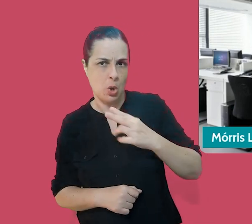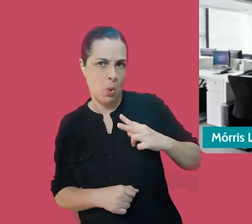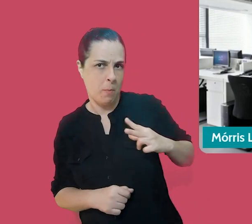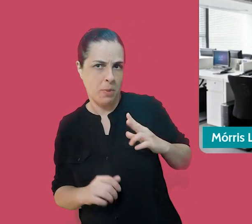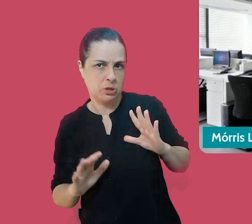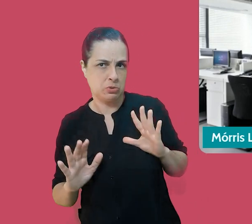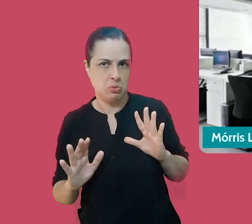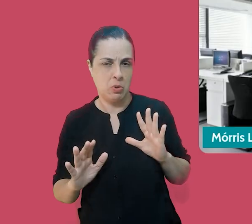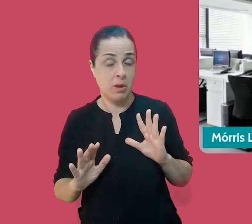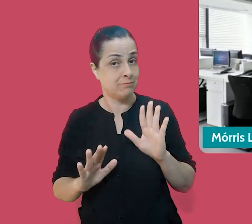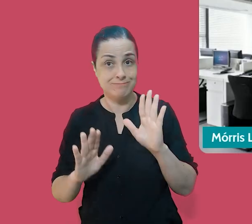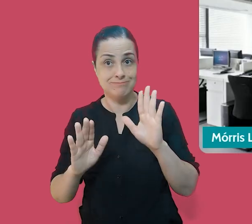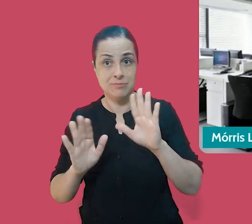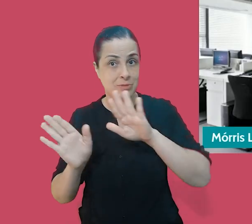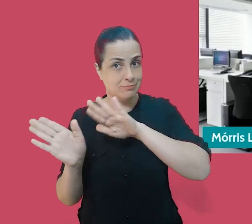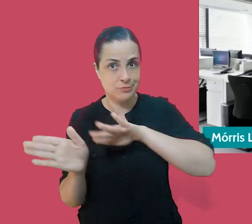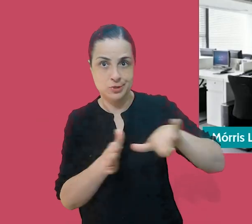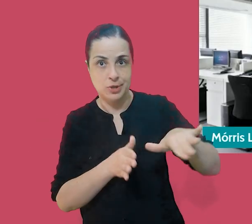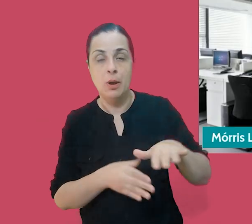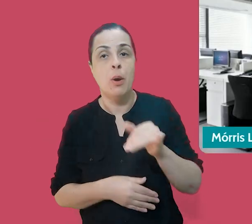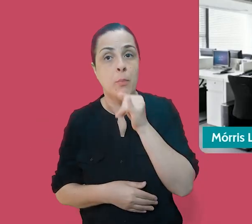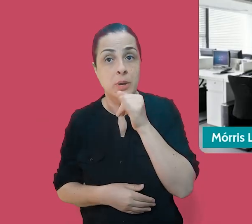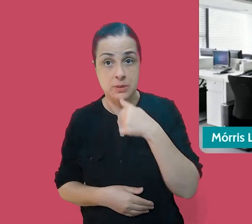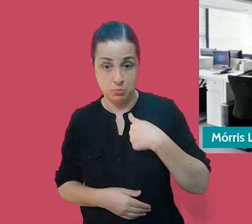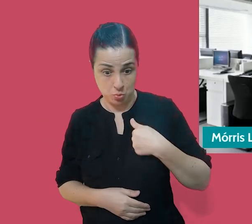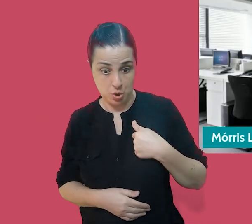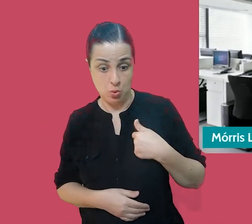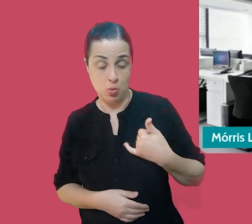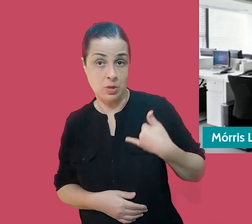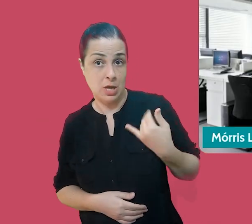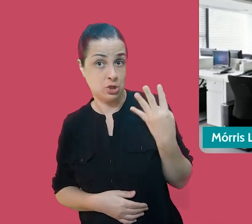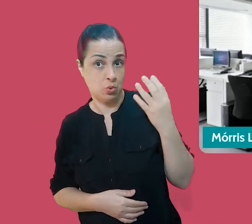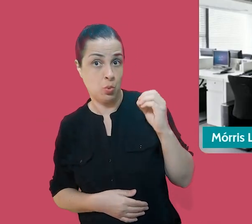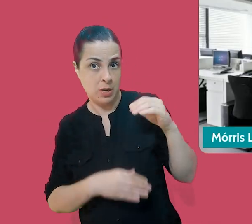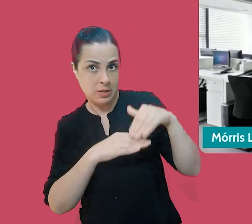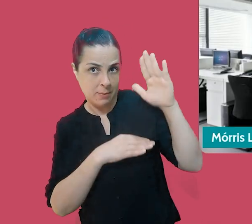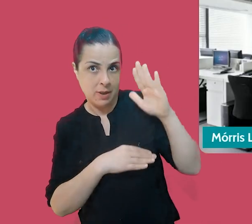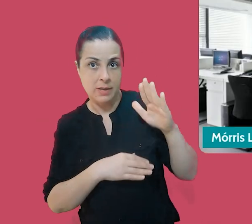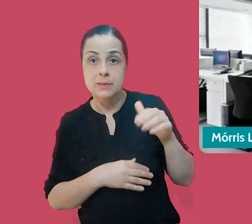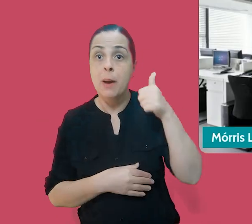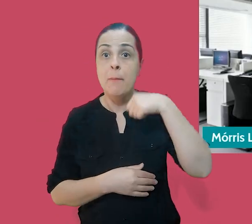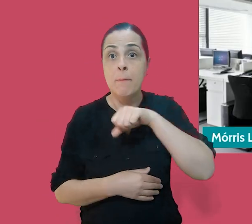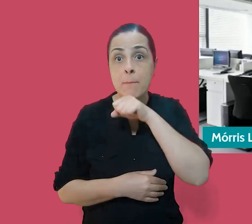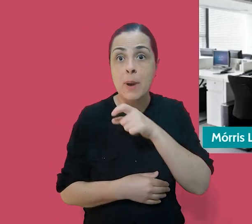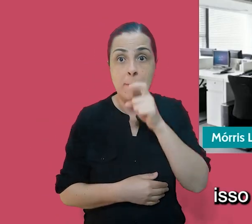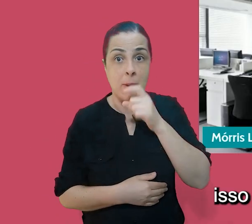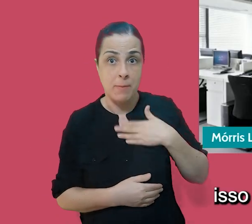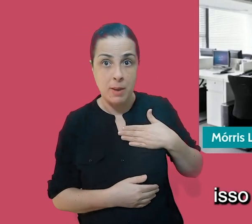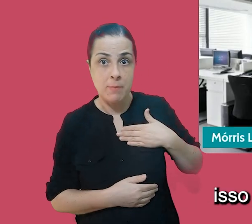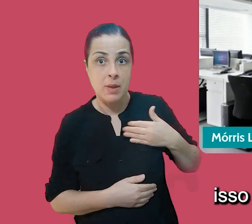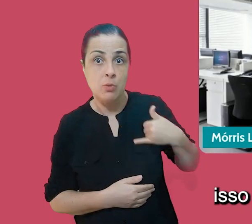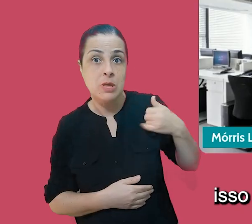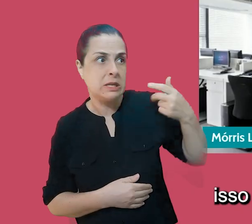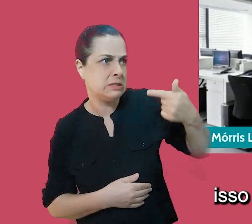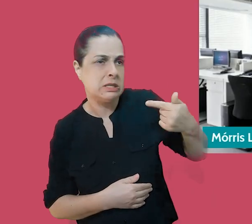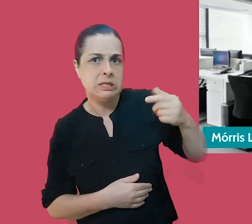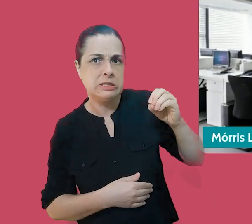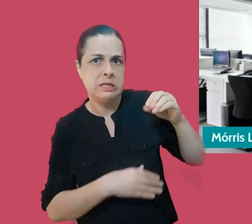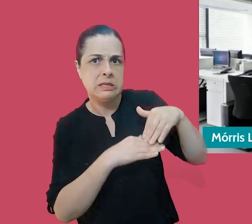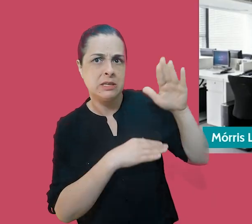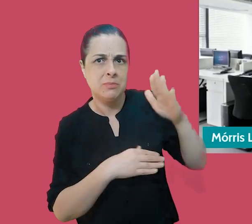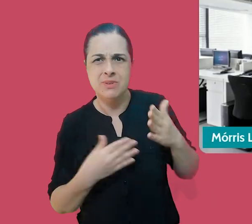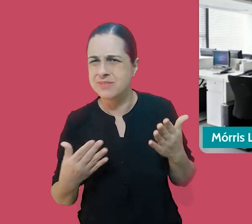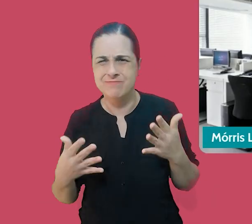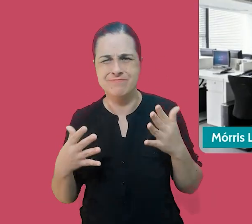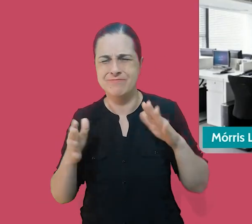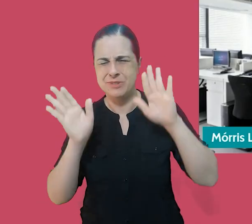sou 40 a mais, meus pais são 70 a mais. Daquela coisa do, putz, isso não é para mim, isso eu não sei, isso aqui eu nunca vou aprender. E aí,